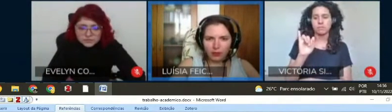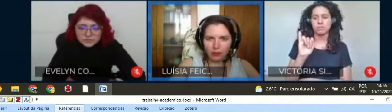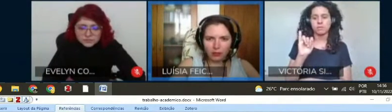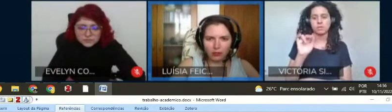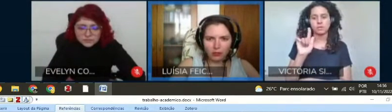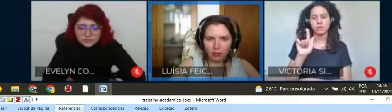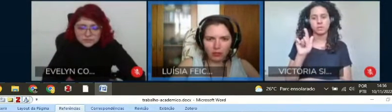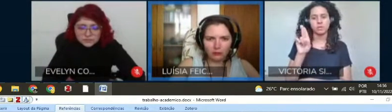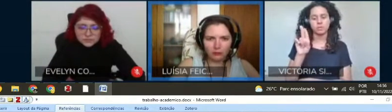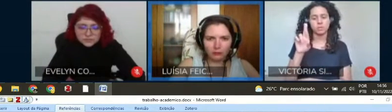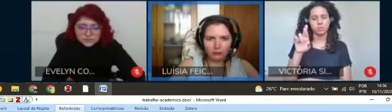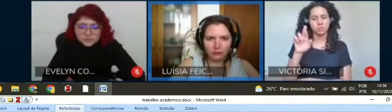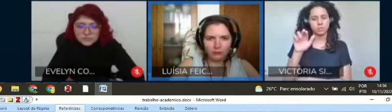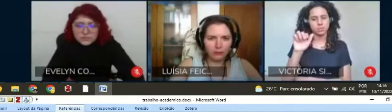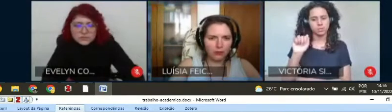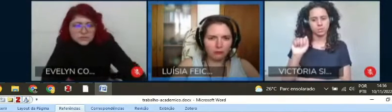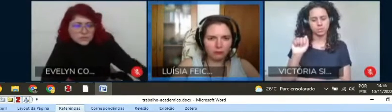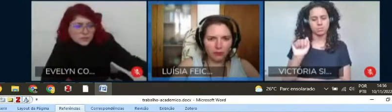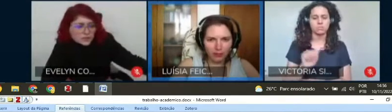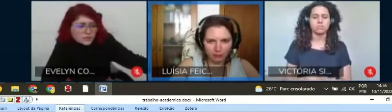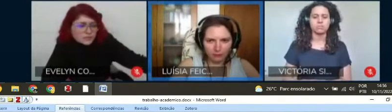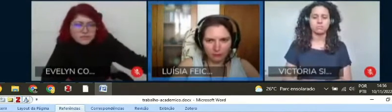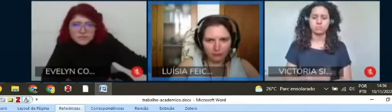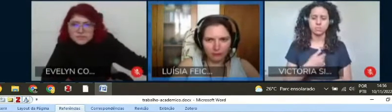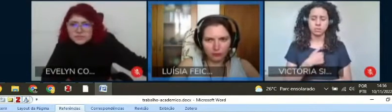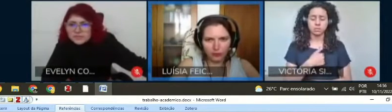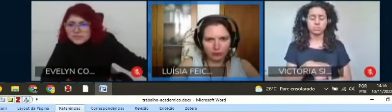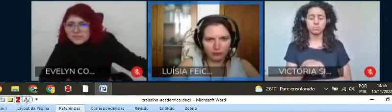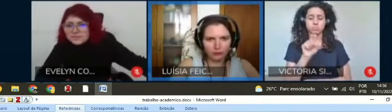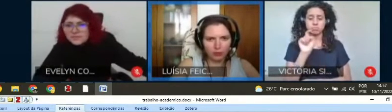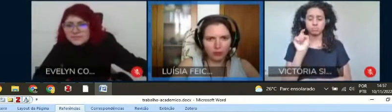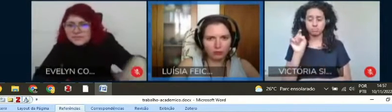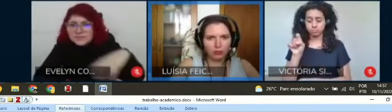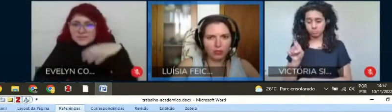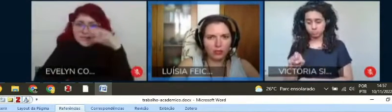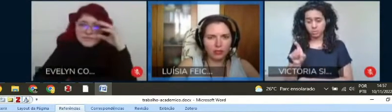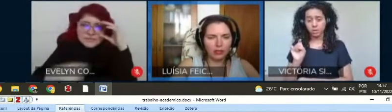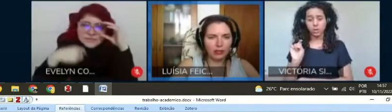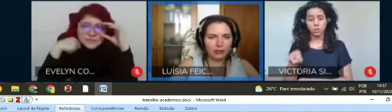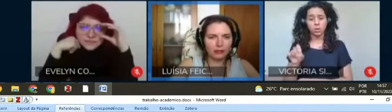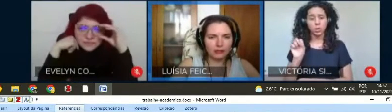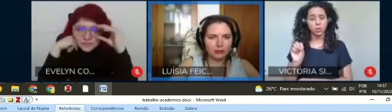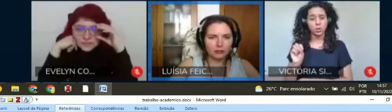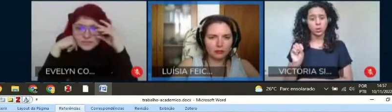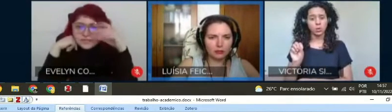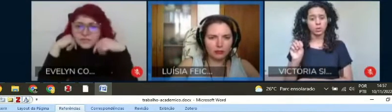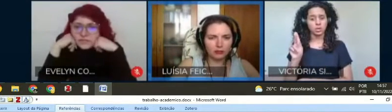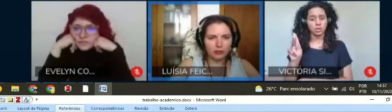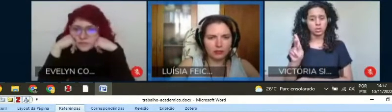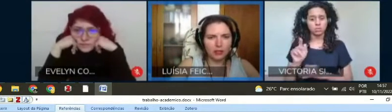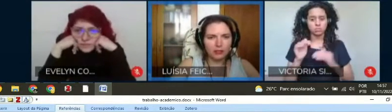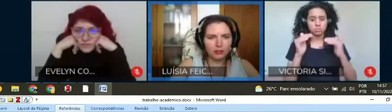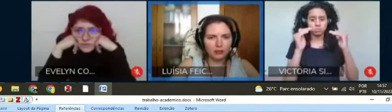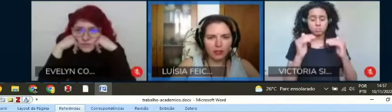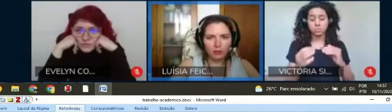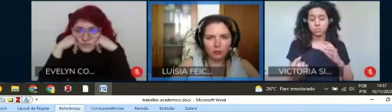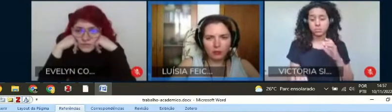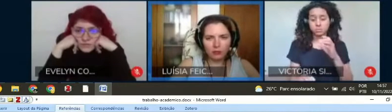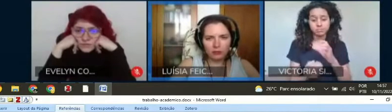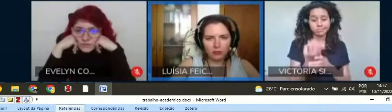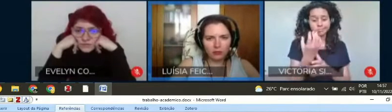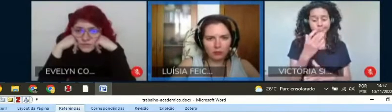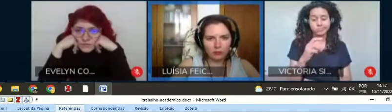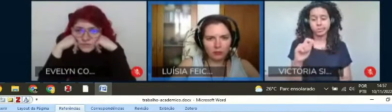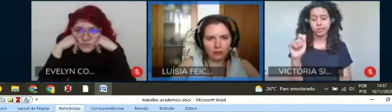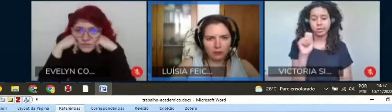figura e dou OK. E tá aqui, já gerou a lista de ilustrações. Se tiver